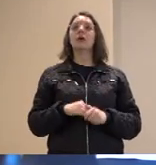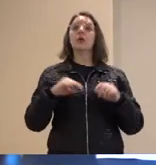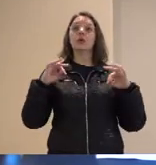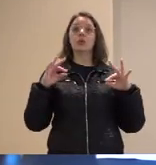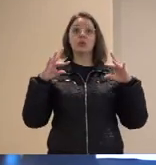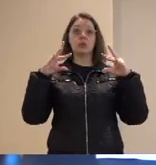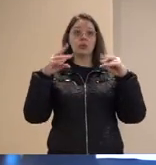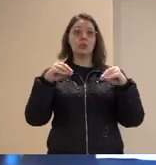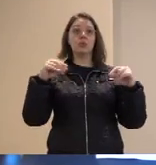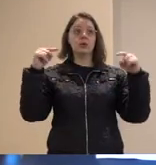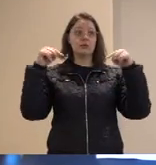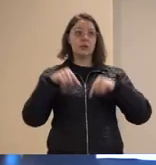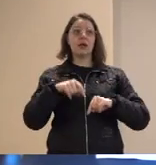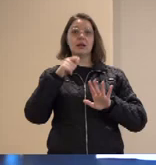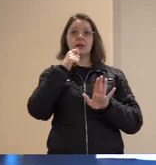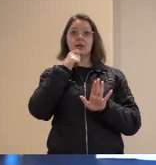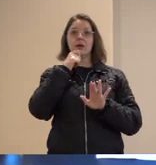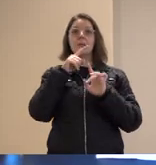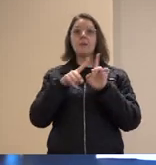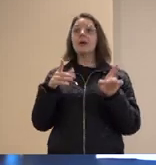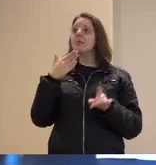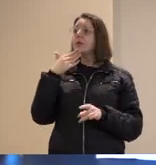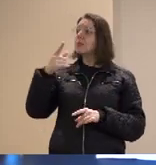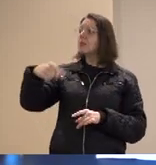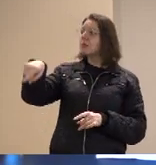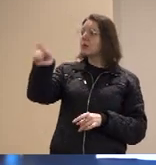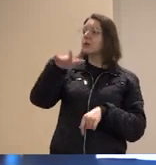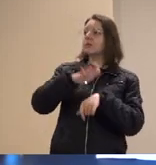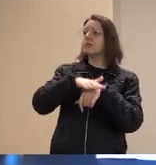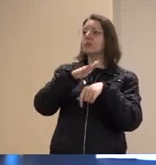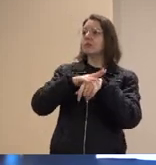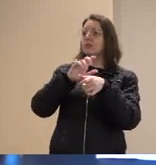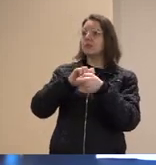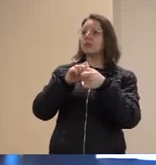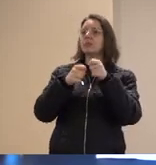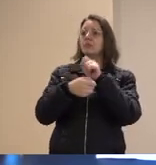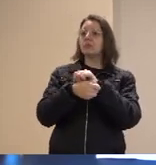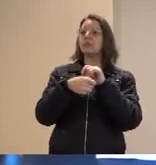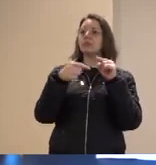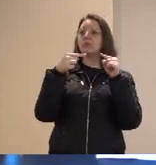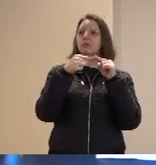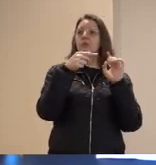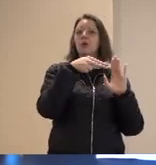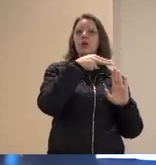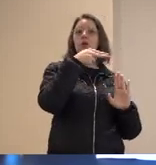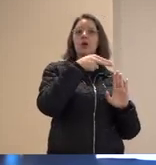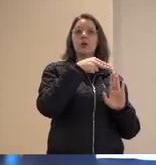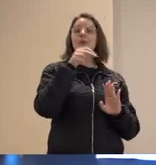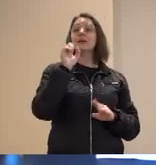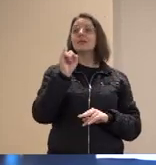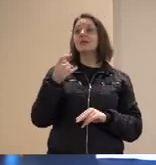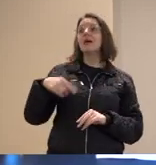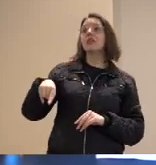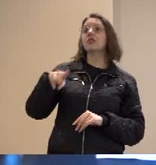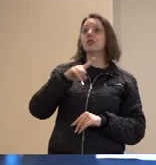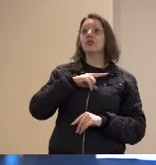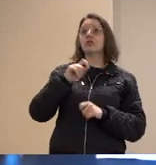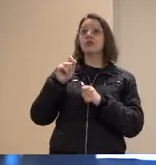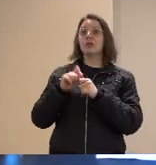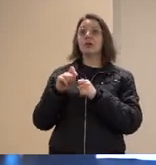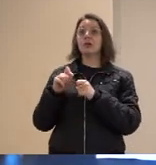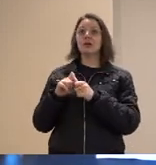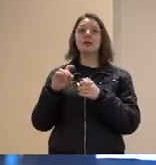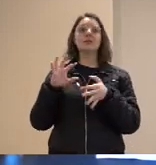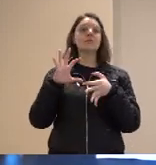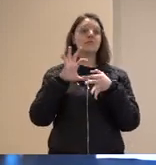aqui, mas está pedindo que se adeque de acordo com a normativa. E se a gente fazer, a gente está aproximando